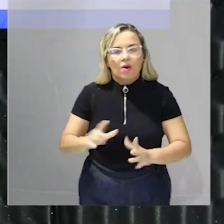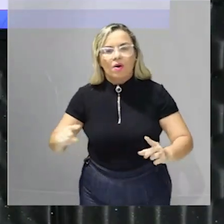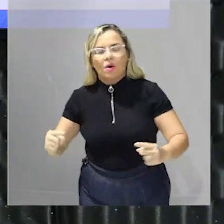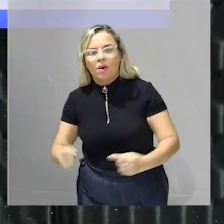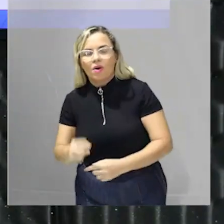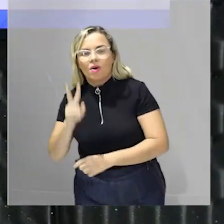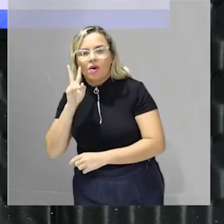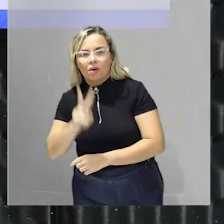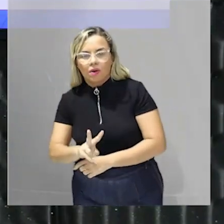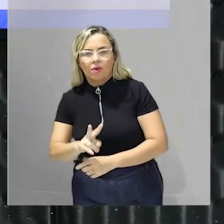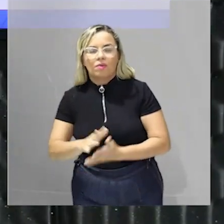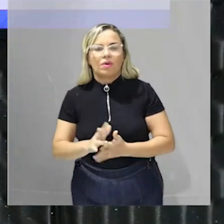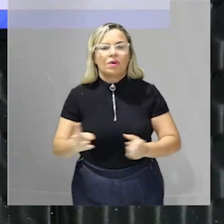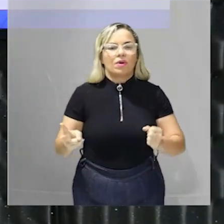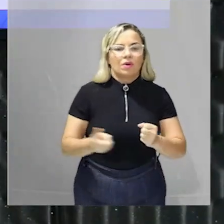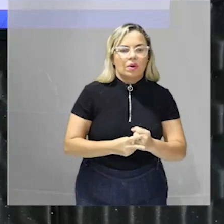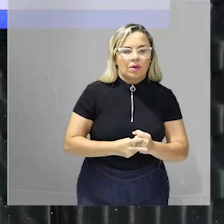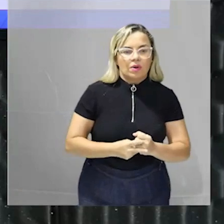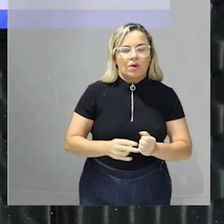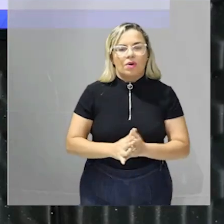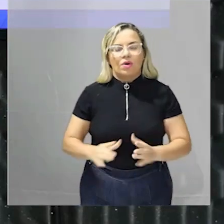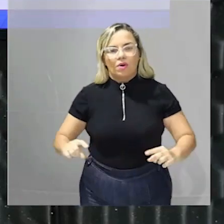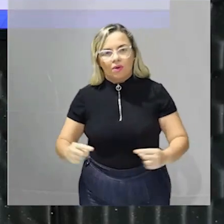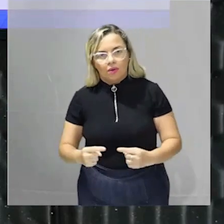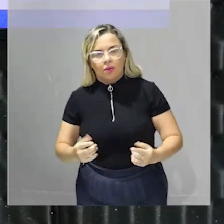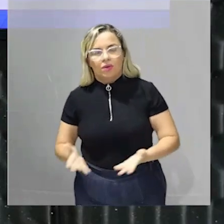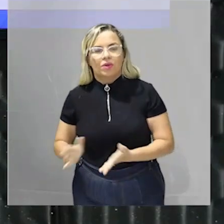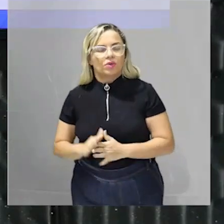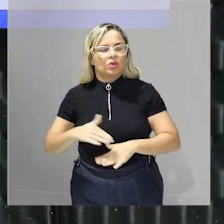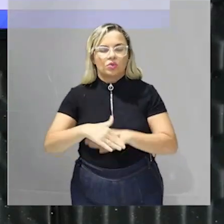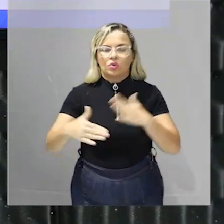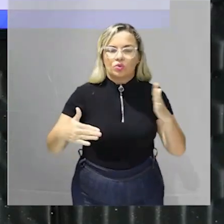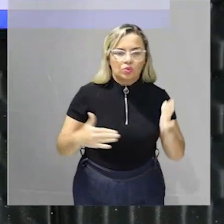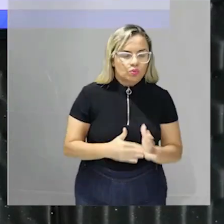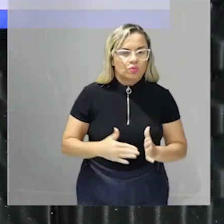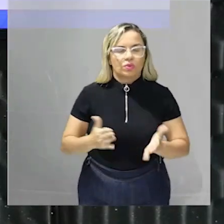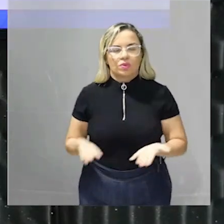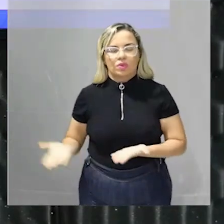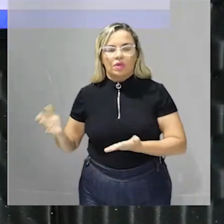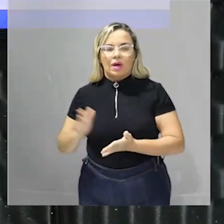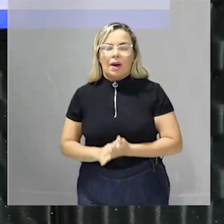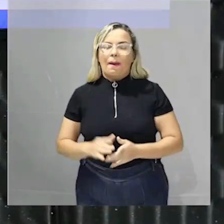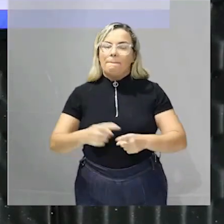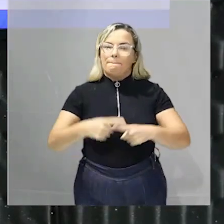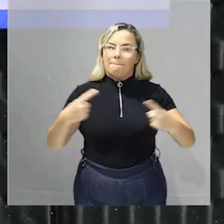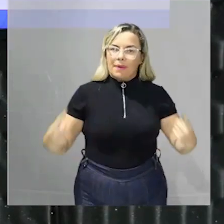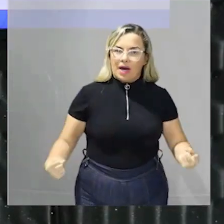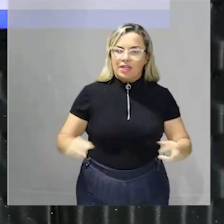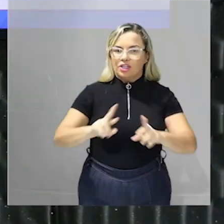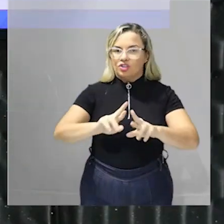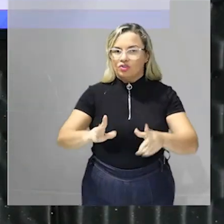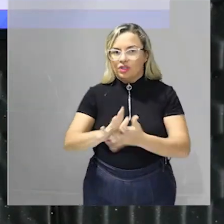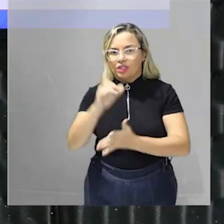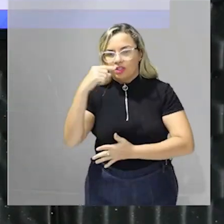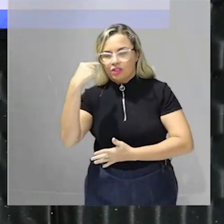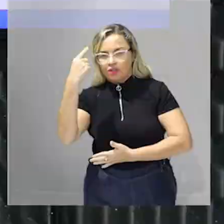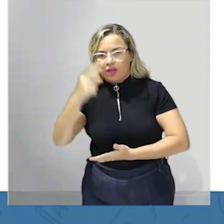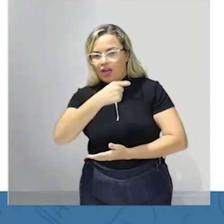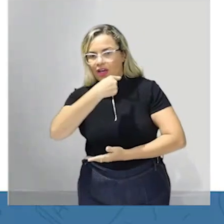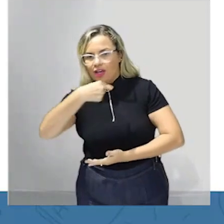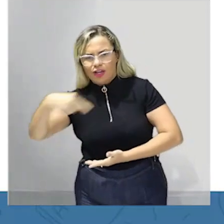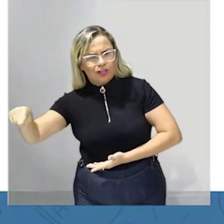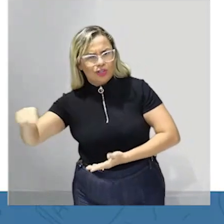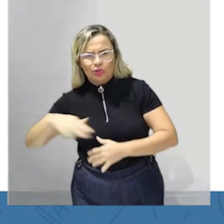é verbo, tá? Mas em espanhol são sinônimos, é uma curiosidade bem interessante. Todas significam ir. Bem,